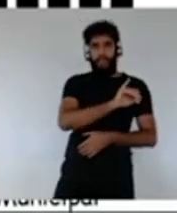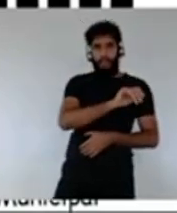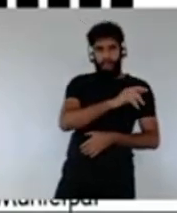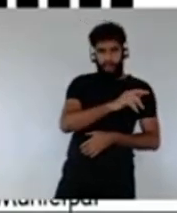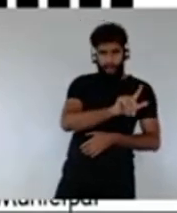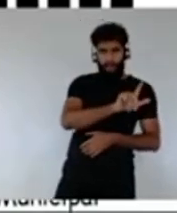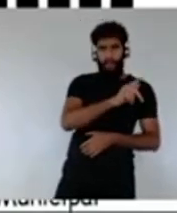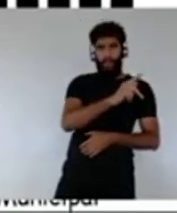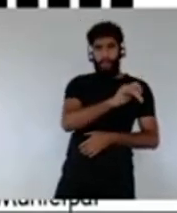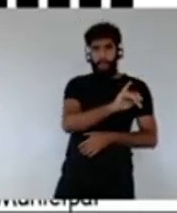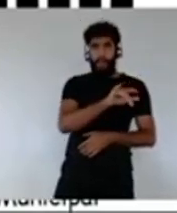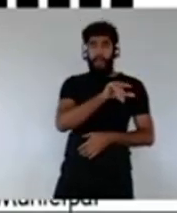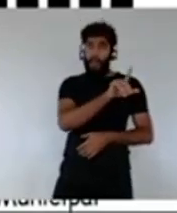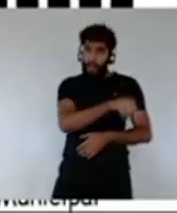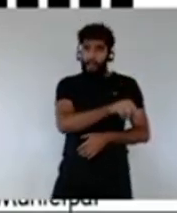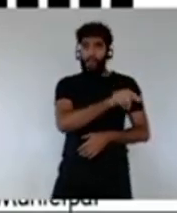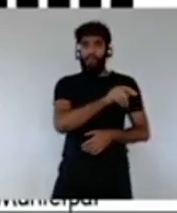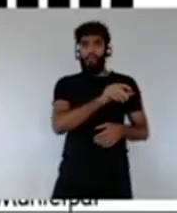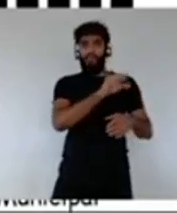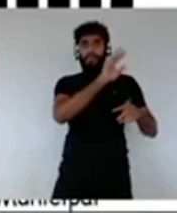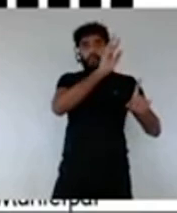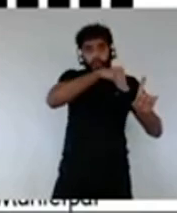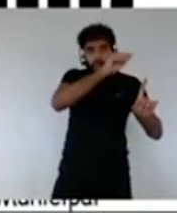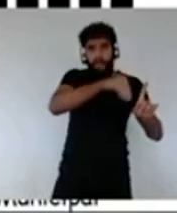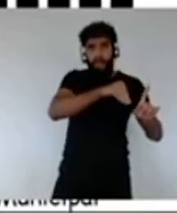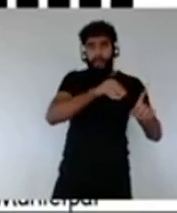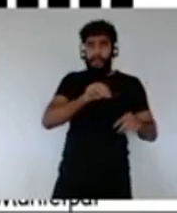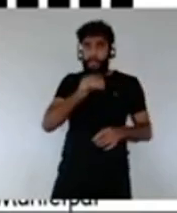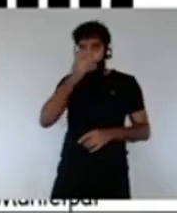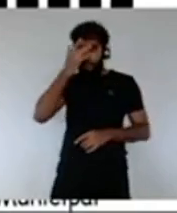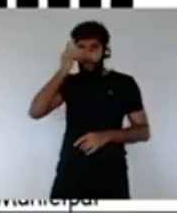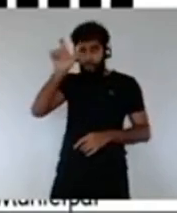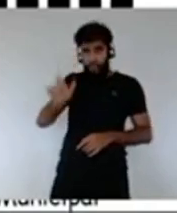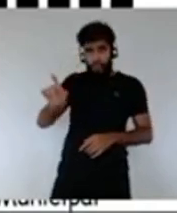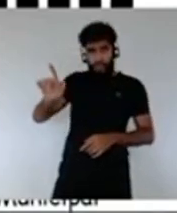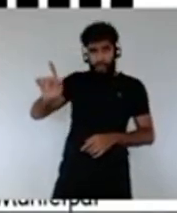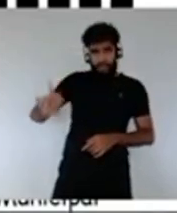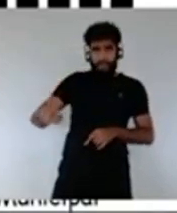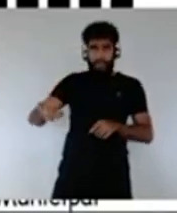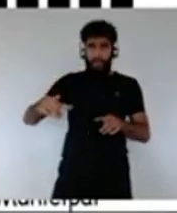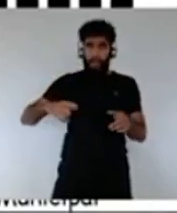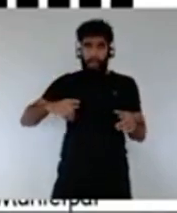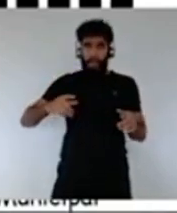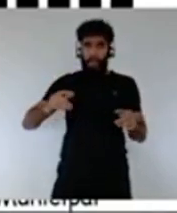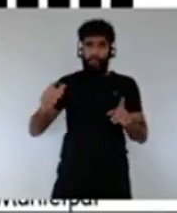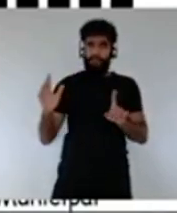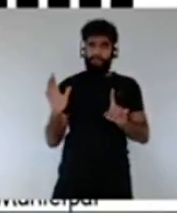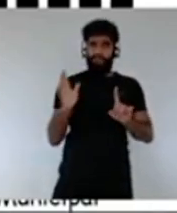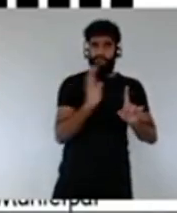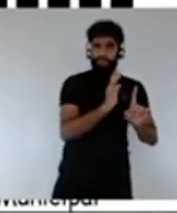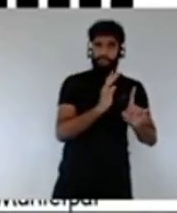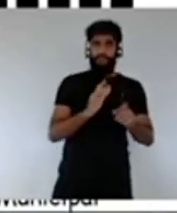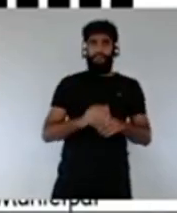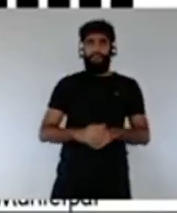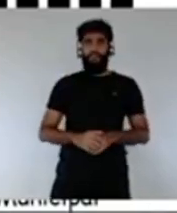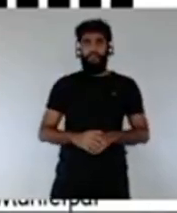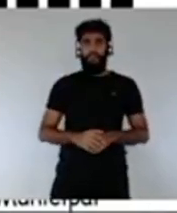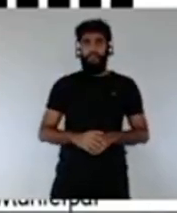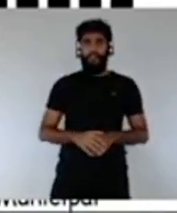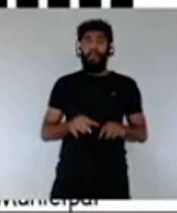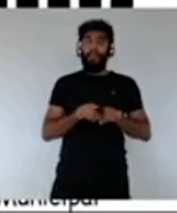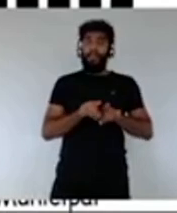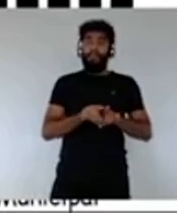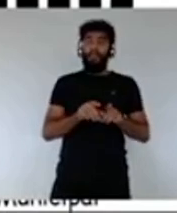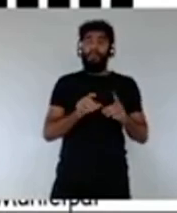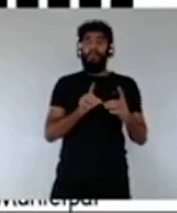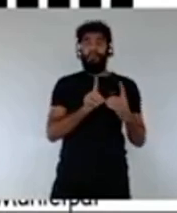vulneráveis. E muitas vezes os gestores poderiam se responsabilizar também pela educação continuada dos profissionais